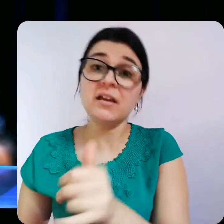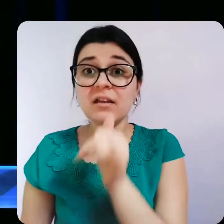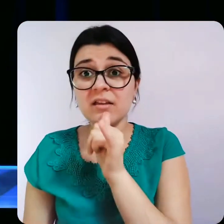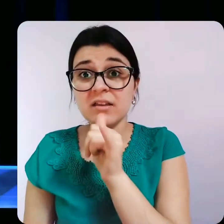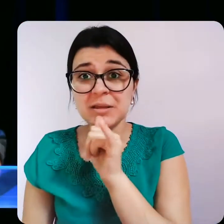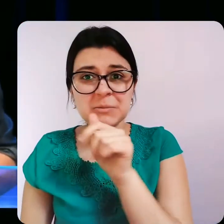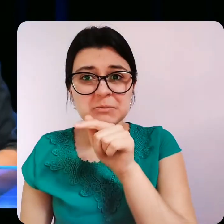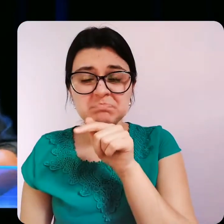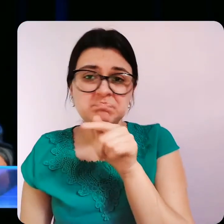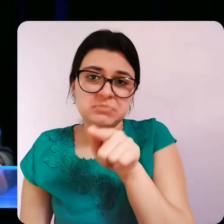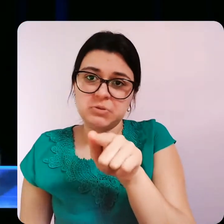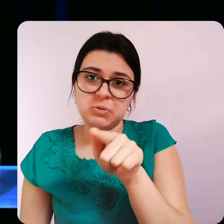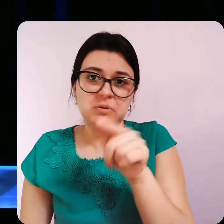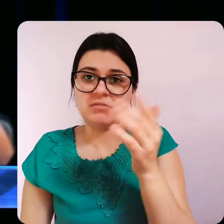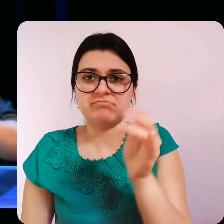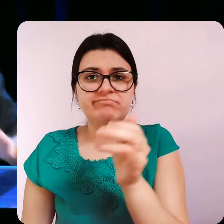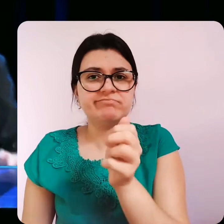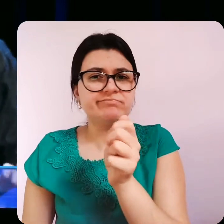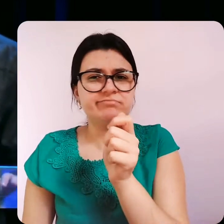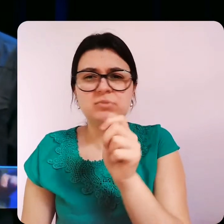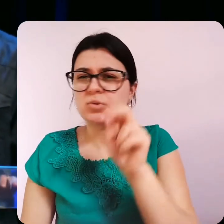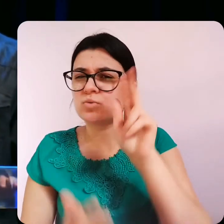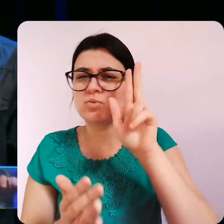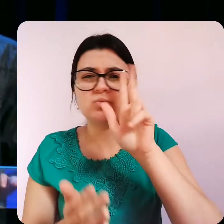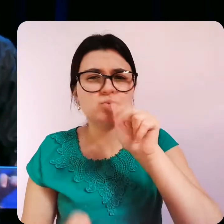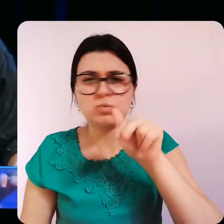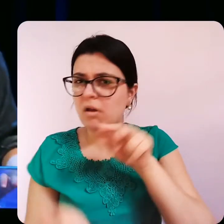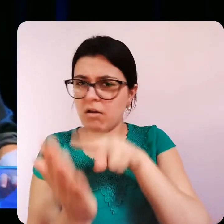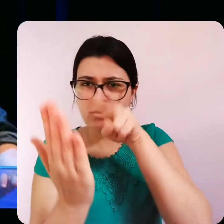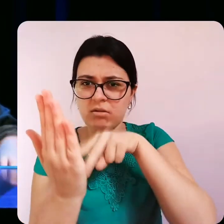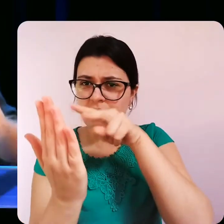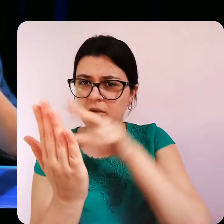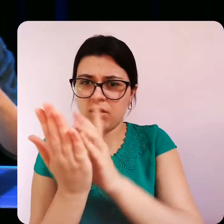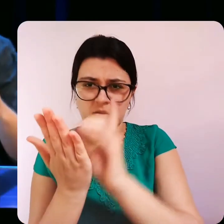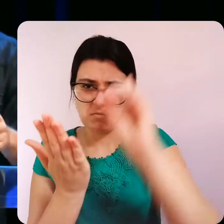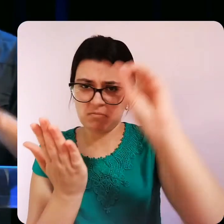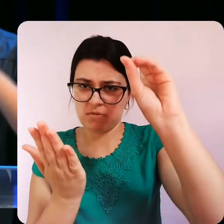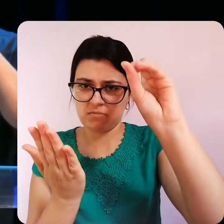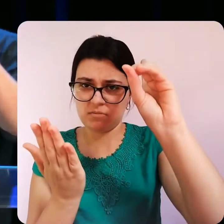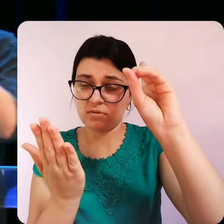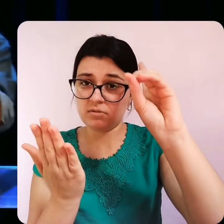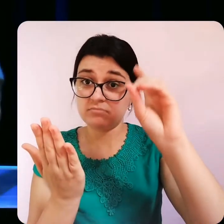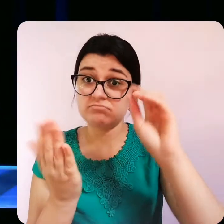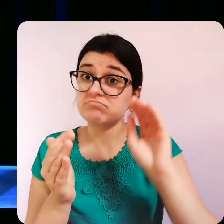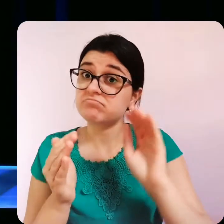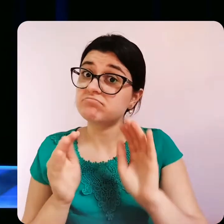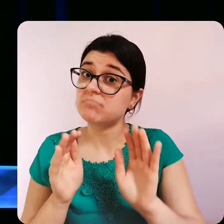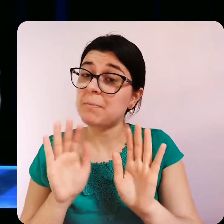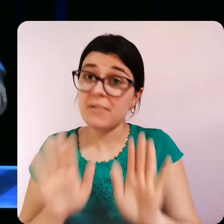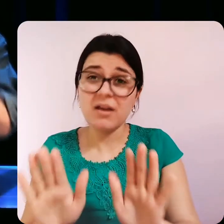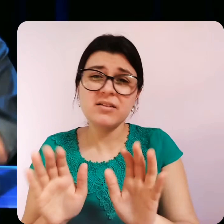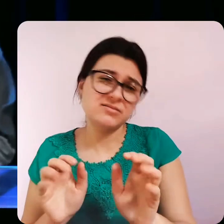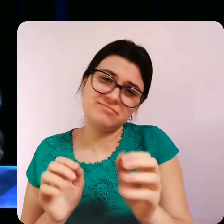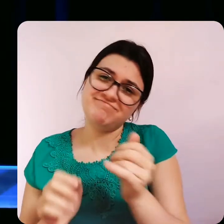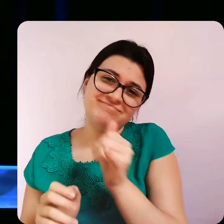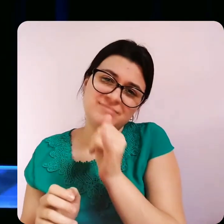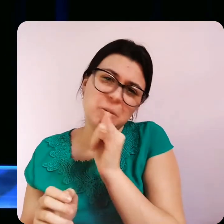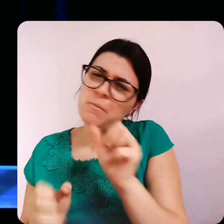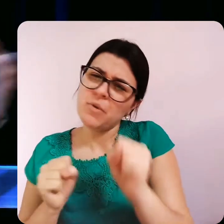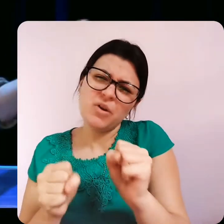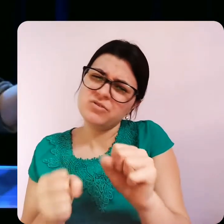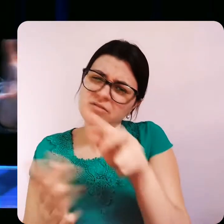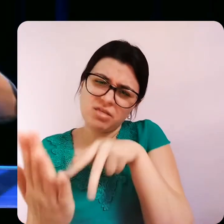você é escravo porque você não obedece os mandamentos da Bíblia. Estou falando que você é escravo porque você sabe. Por mais que,